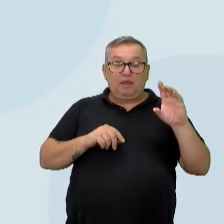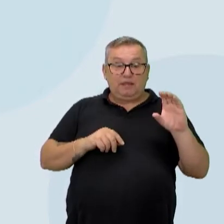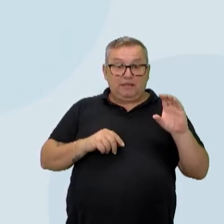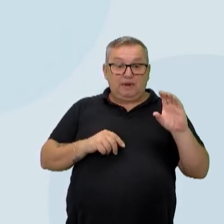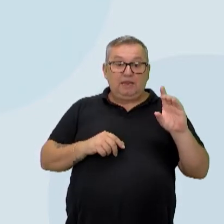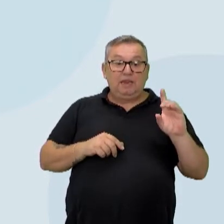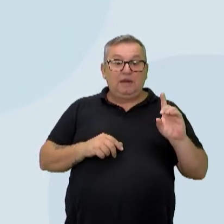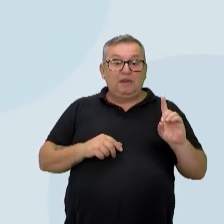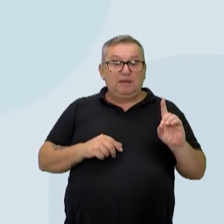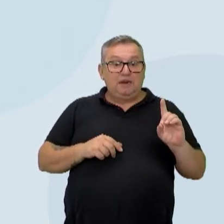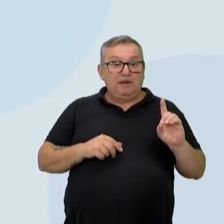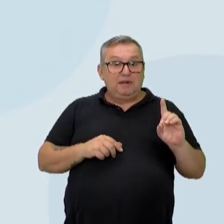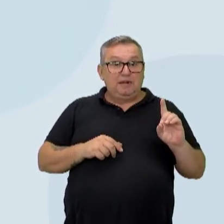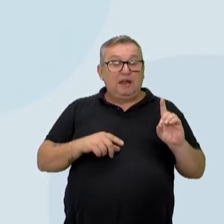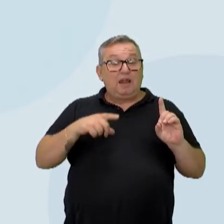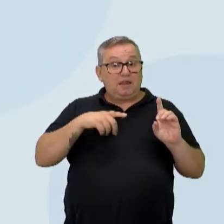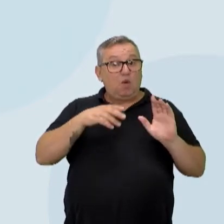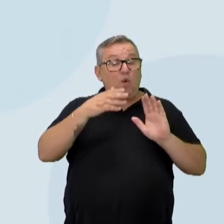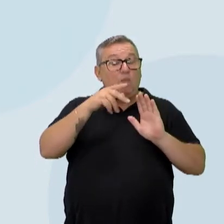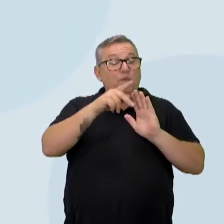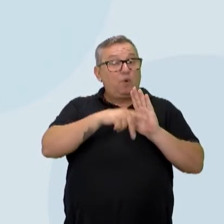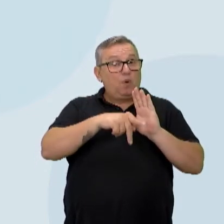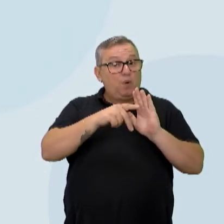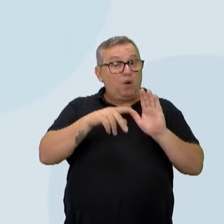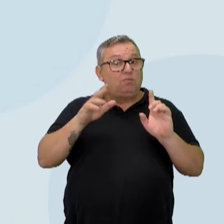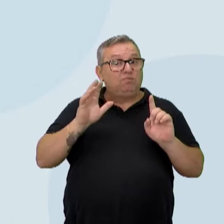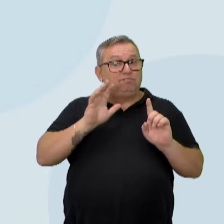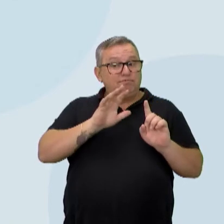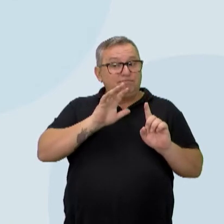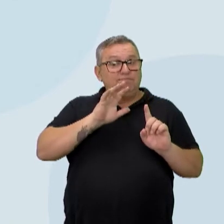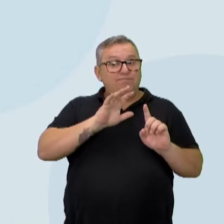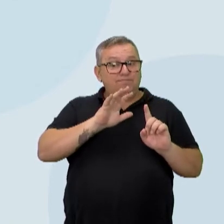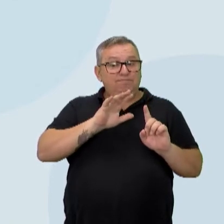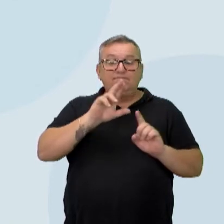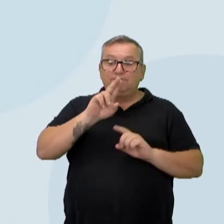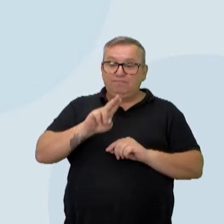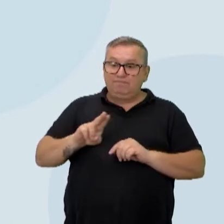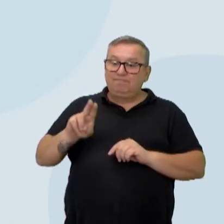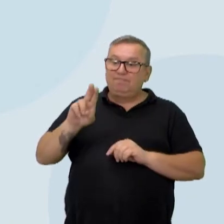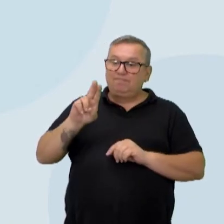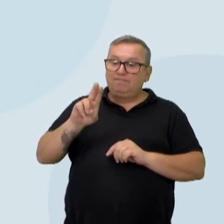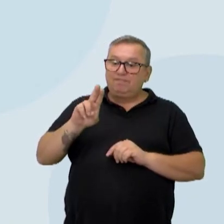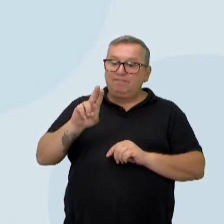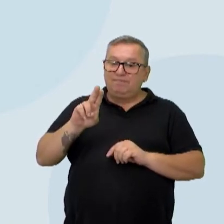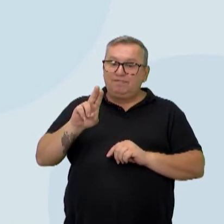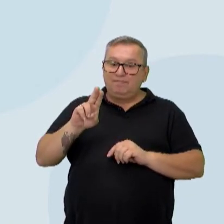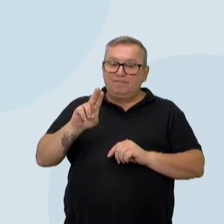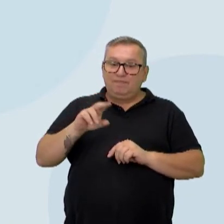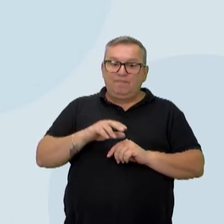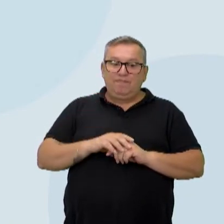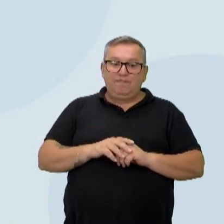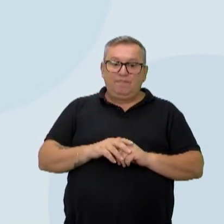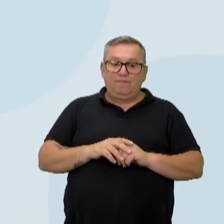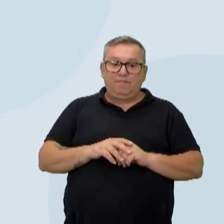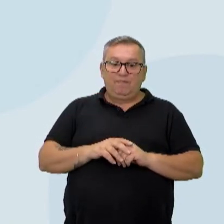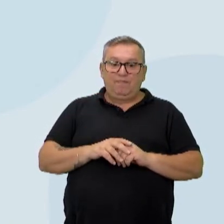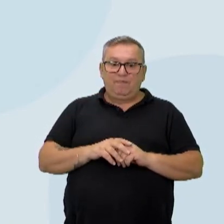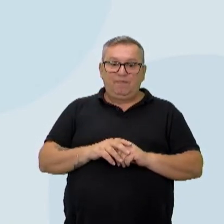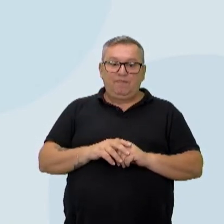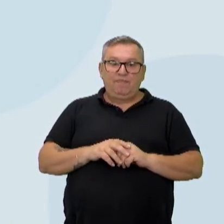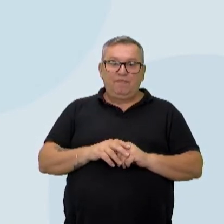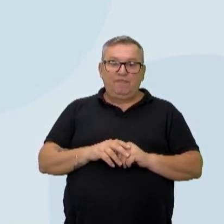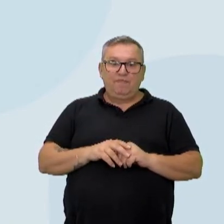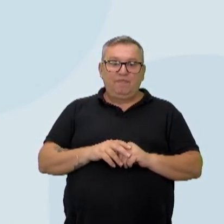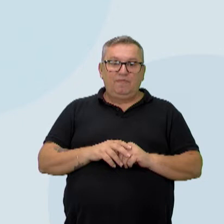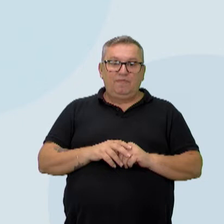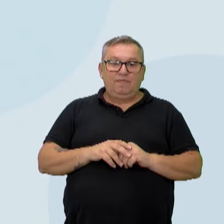são propostas de intervenções que vocês podem usar nas redações de vocês, né? Então, já tem até o início aqui de uma proposta